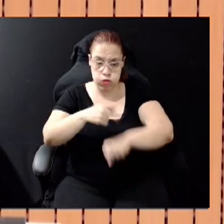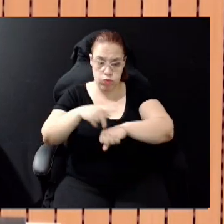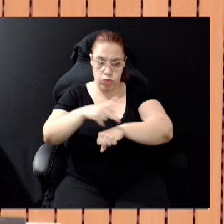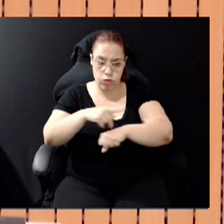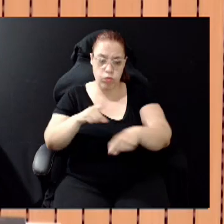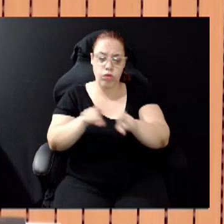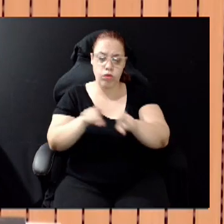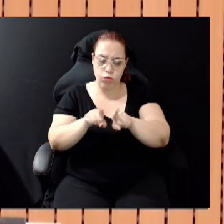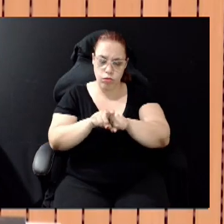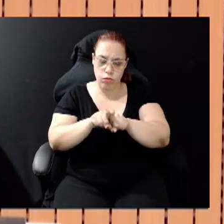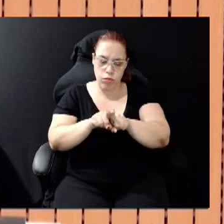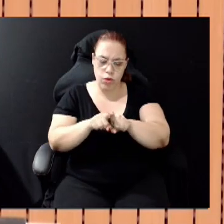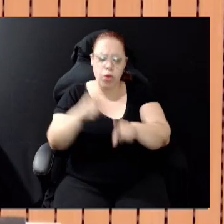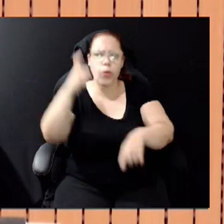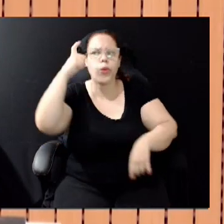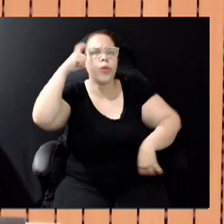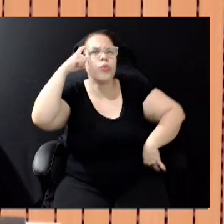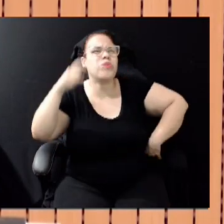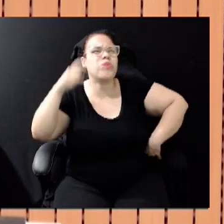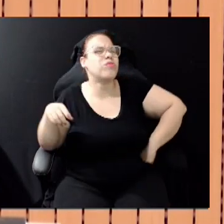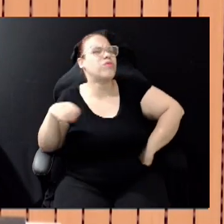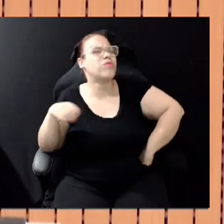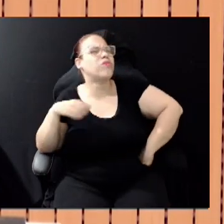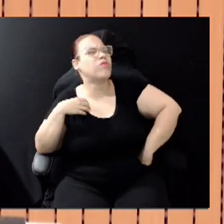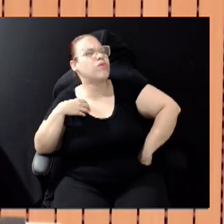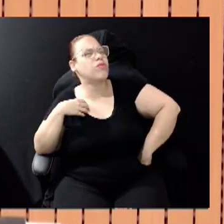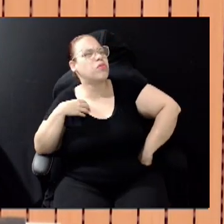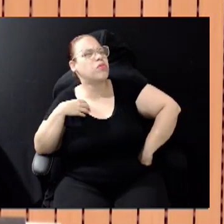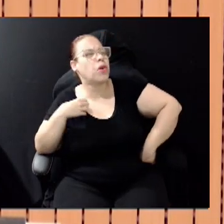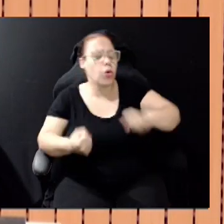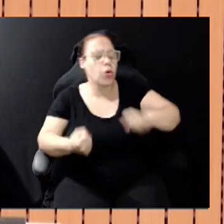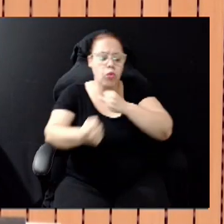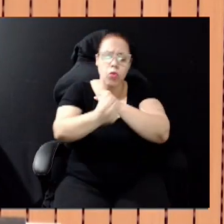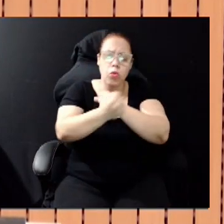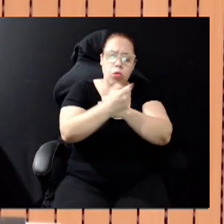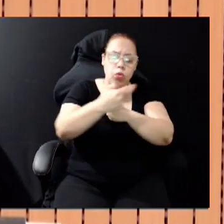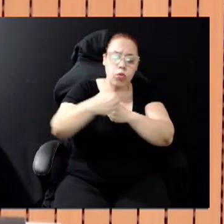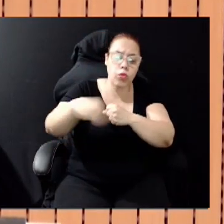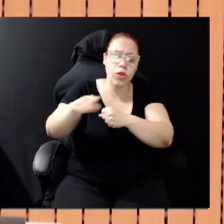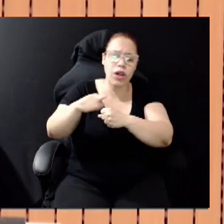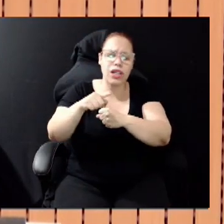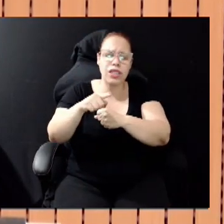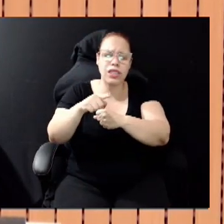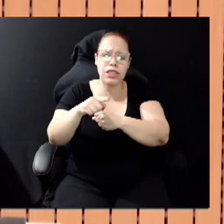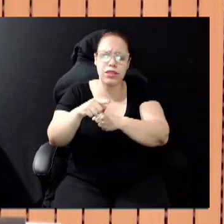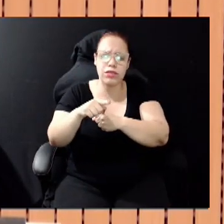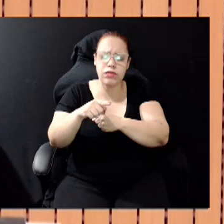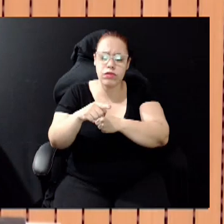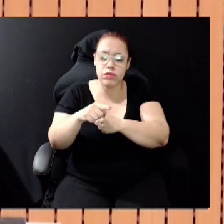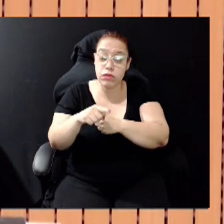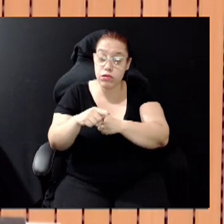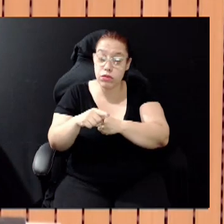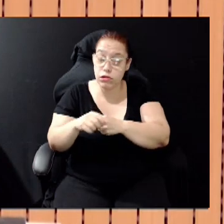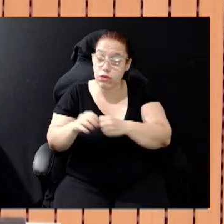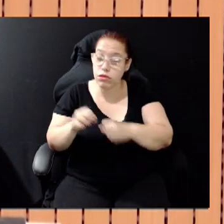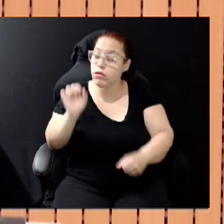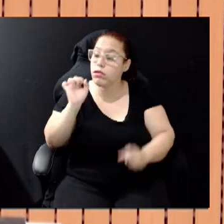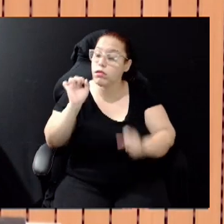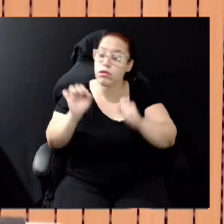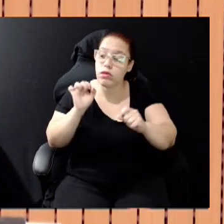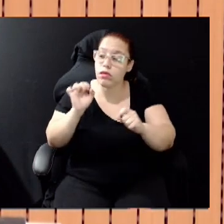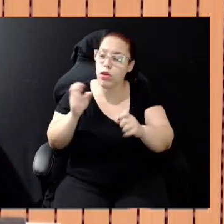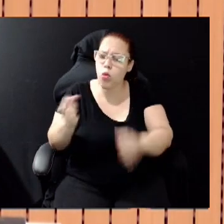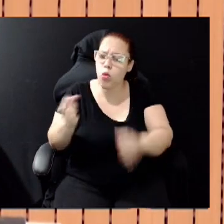você pensar ações de preservação desse patrimônio cultural, inclusive conscientizar